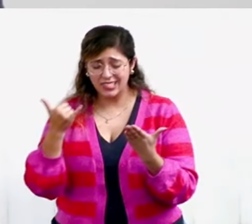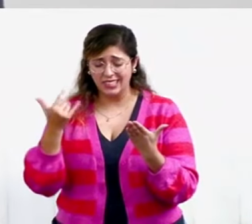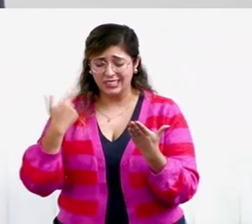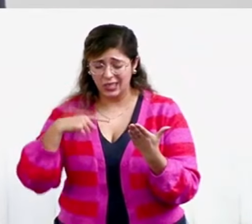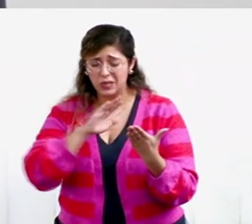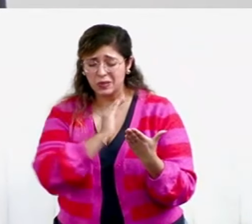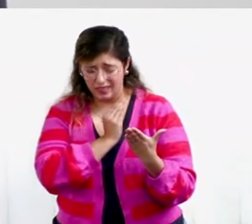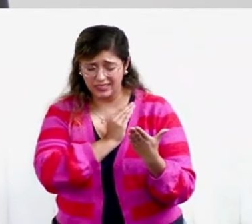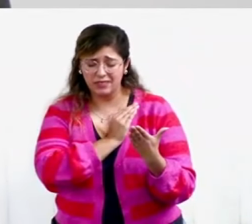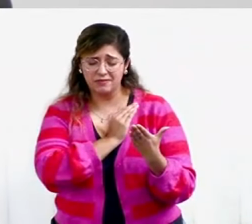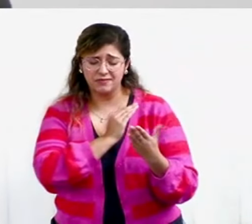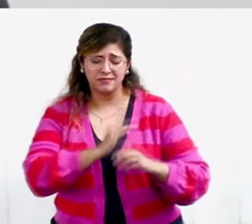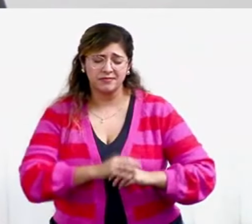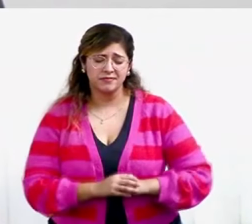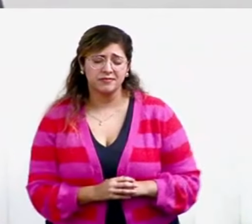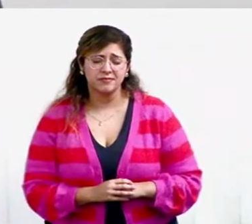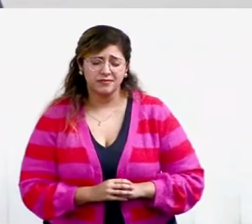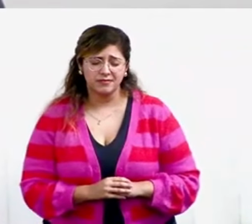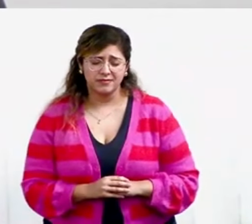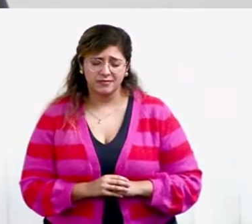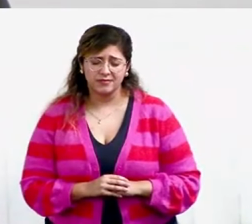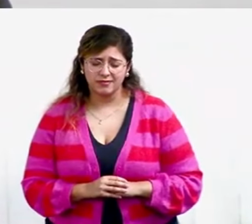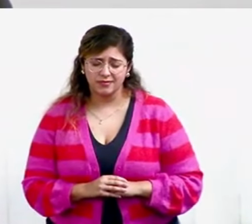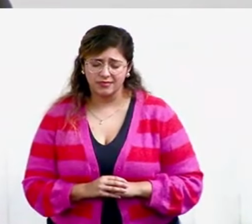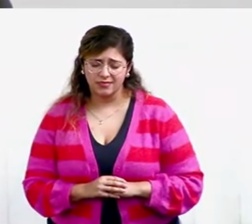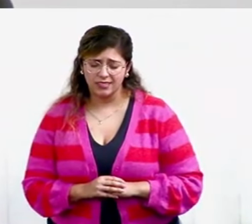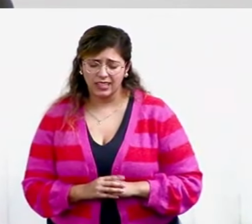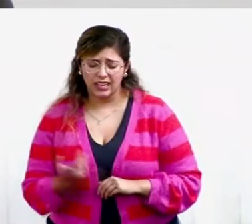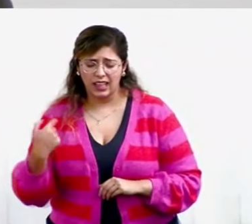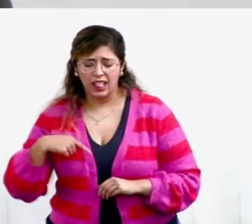porque nós colocamos em prioridade